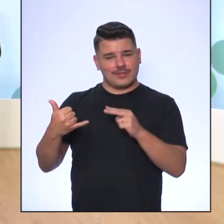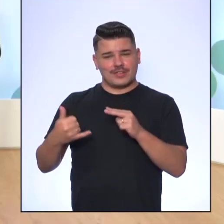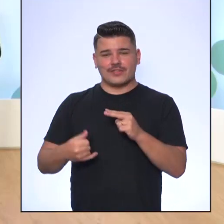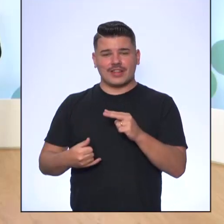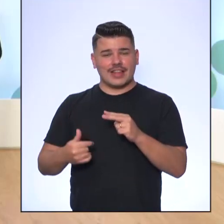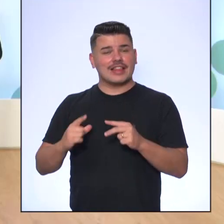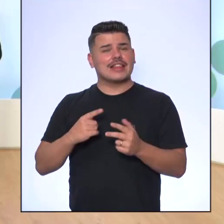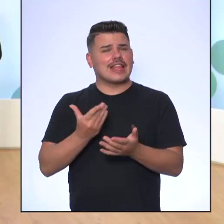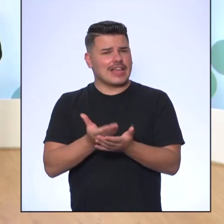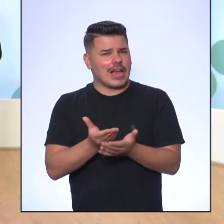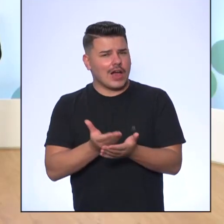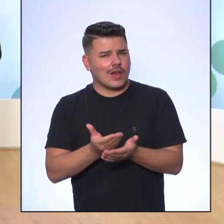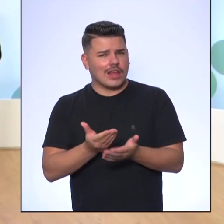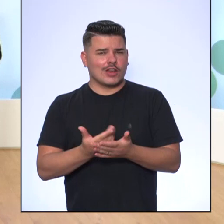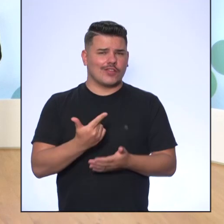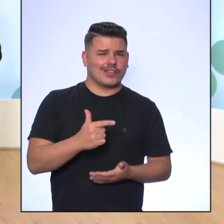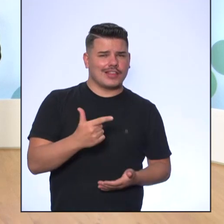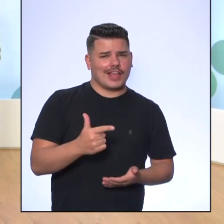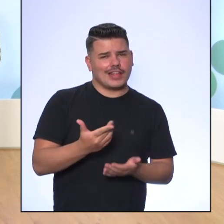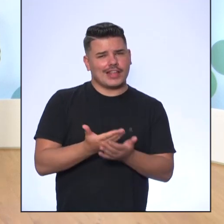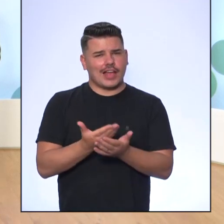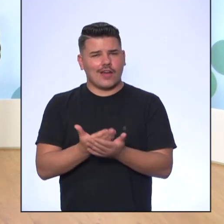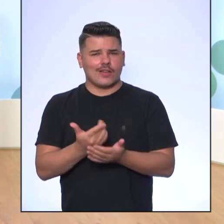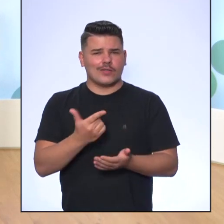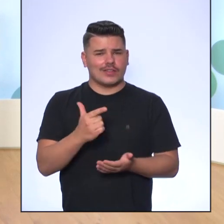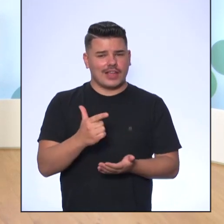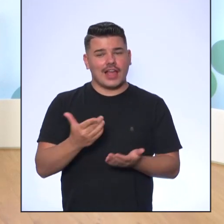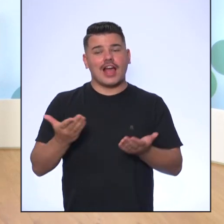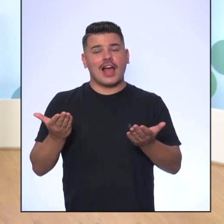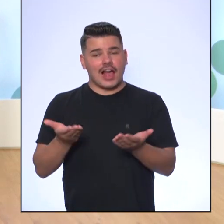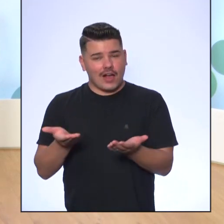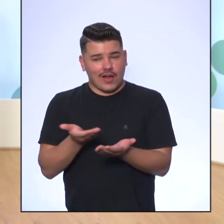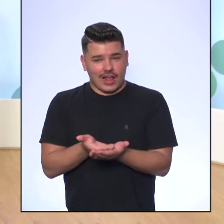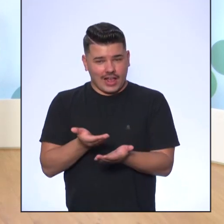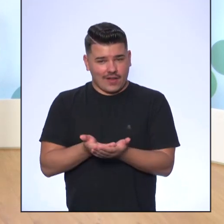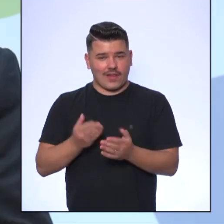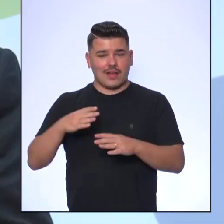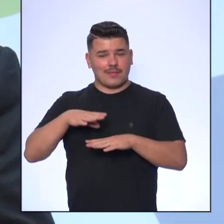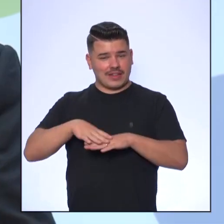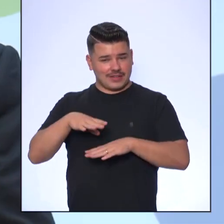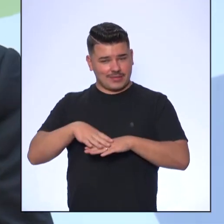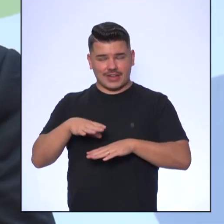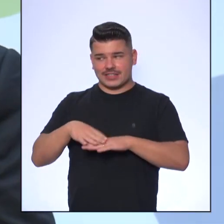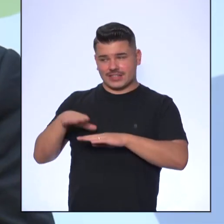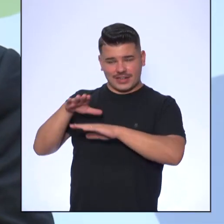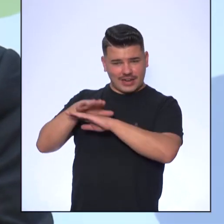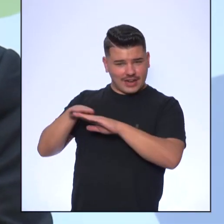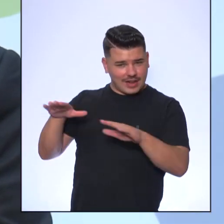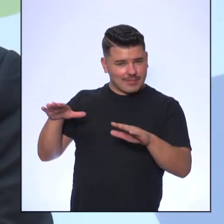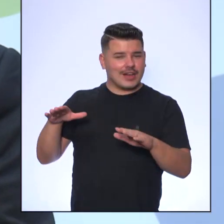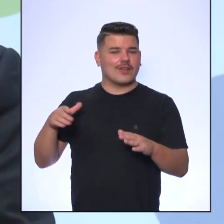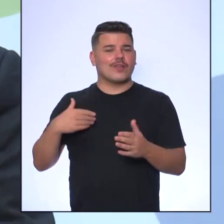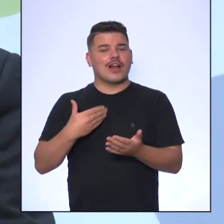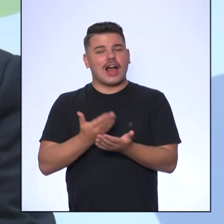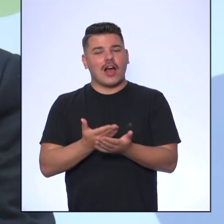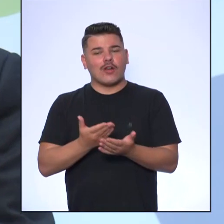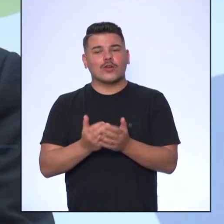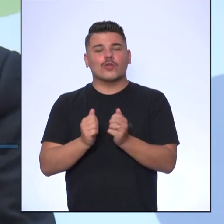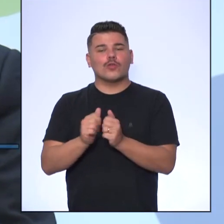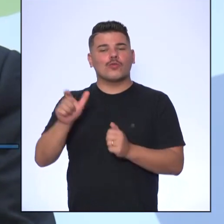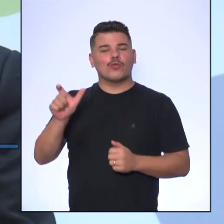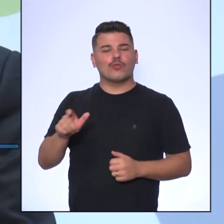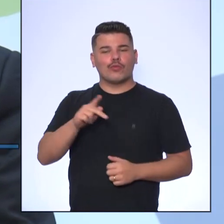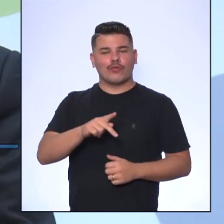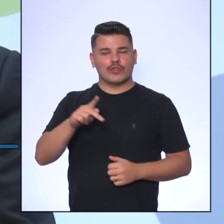Vai ter aula? Não vai? Está aqui falando. Acabaram de ter uma aula de matemática, galera. Vocês tiveram aula com o professor